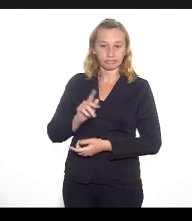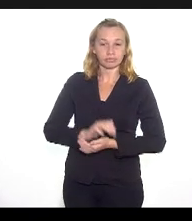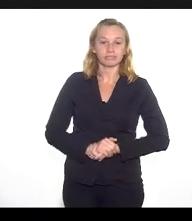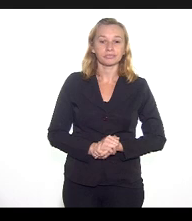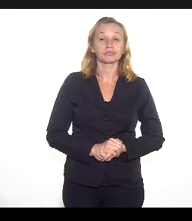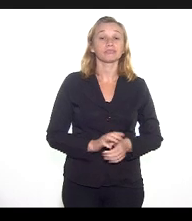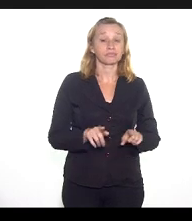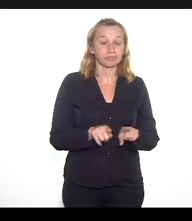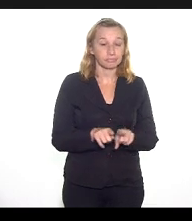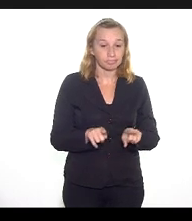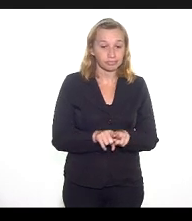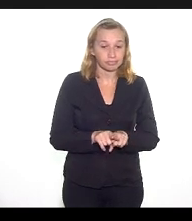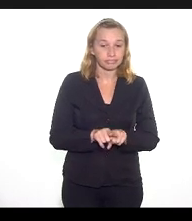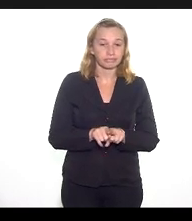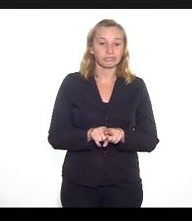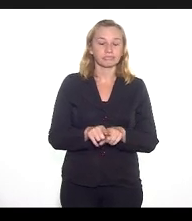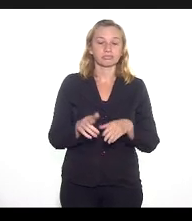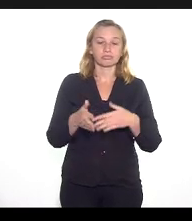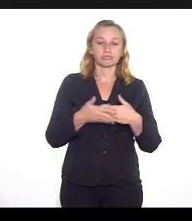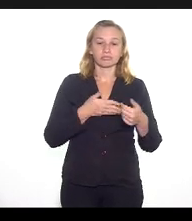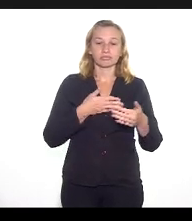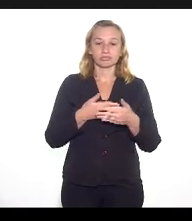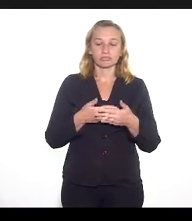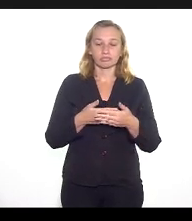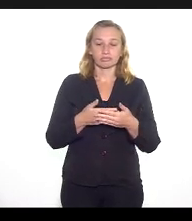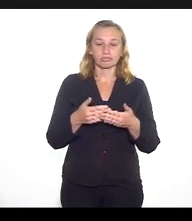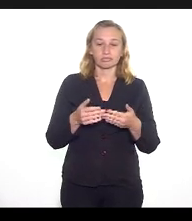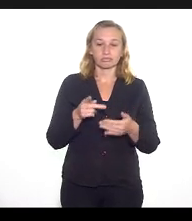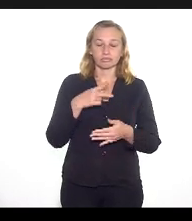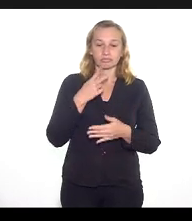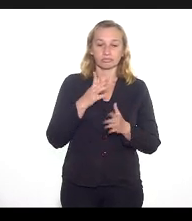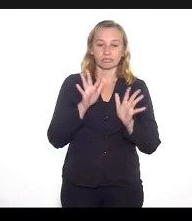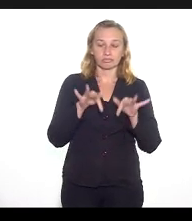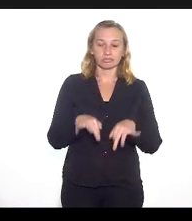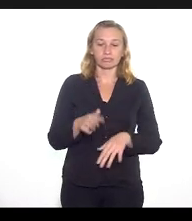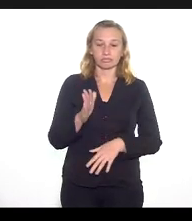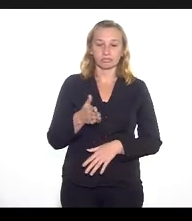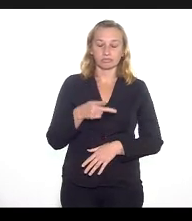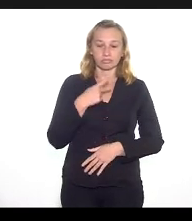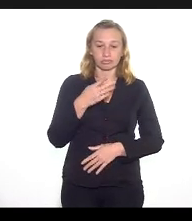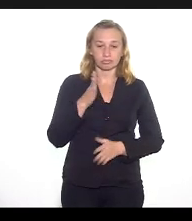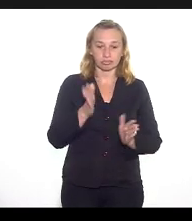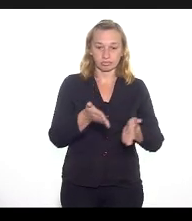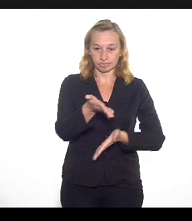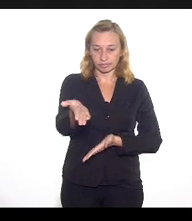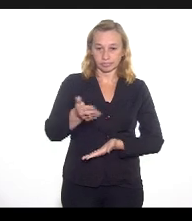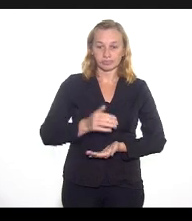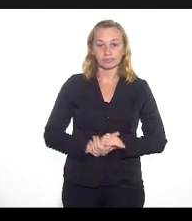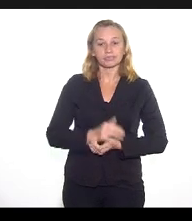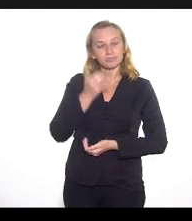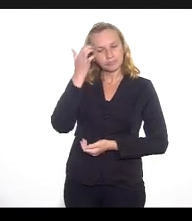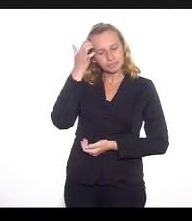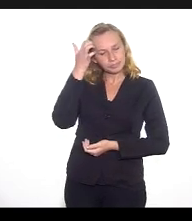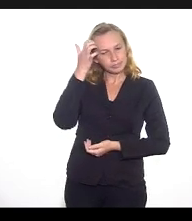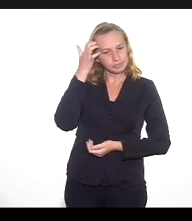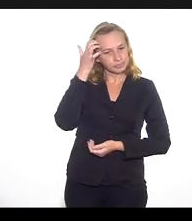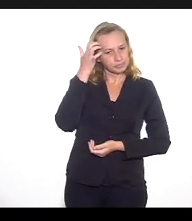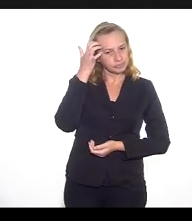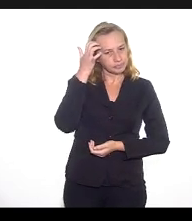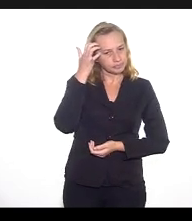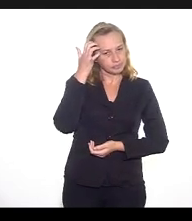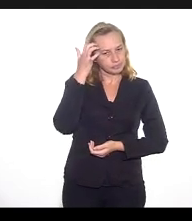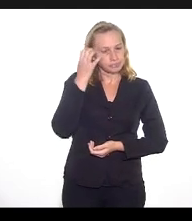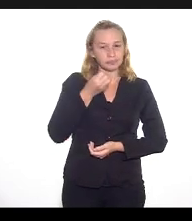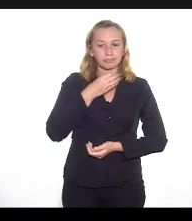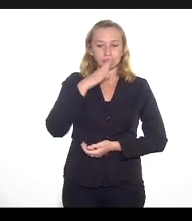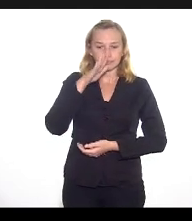e também pelas qualquer consideração final que queira fazer. Por favor, a Agência Nacional. Boa